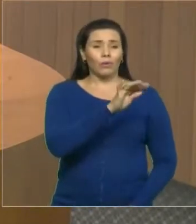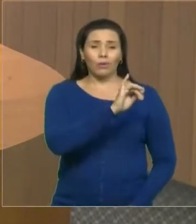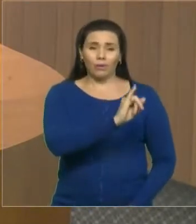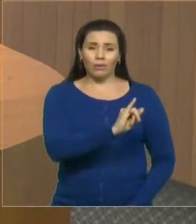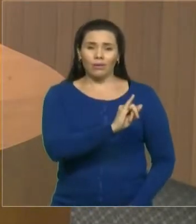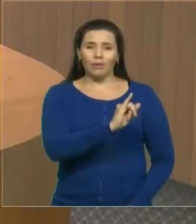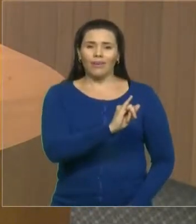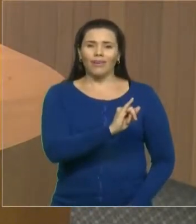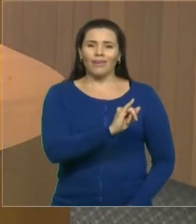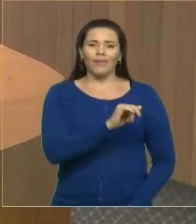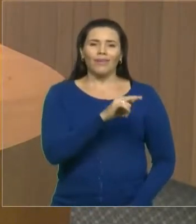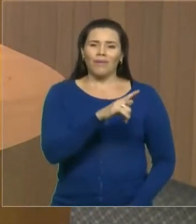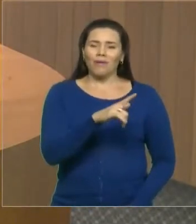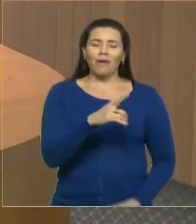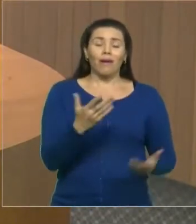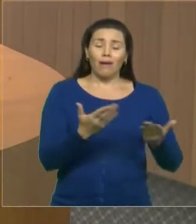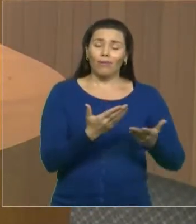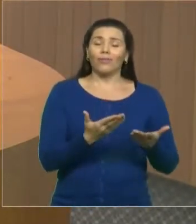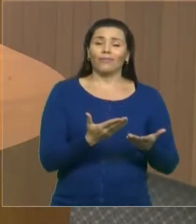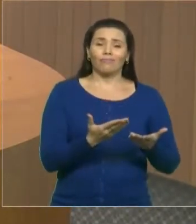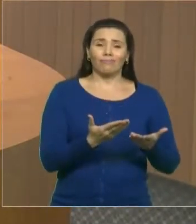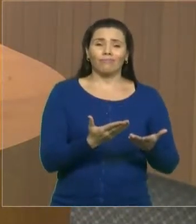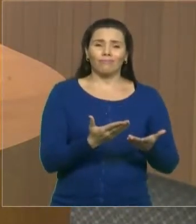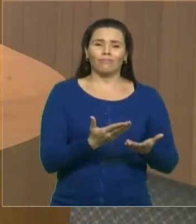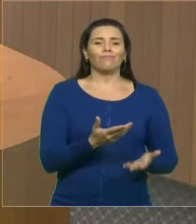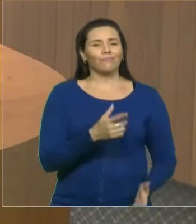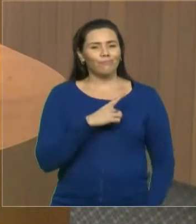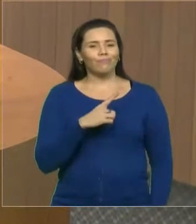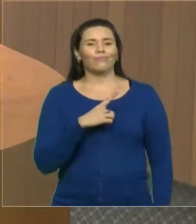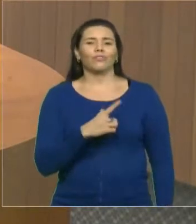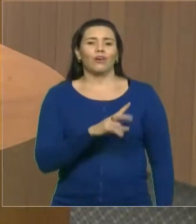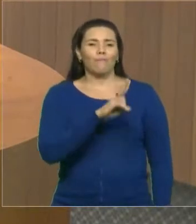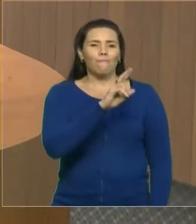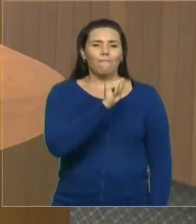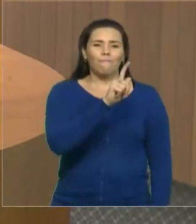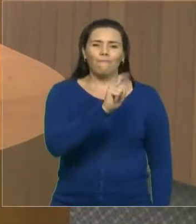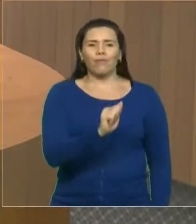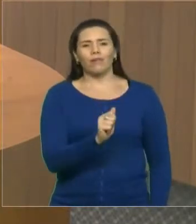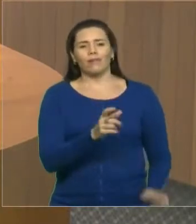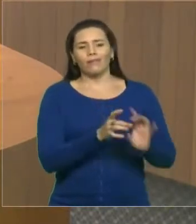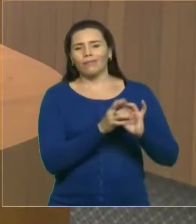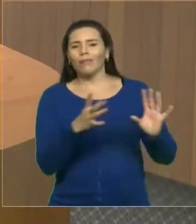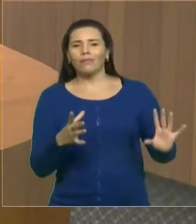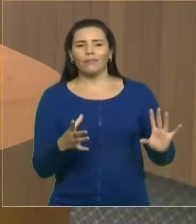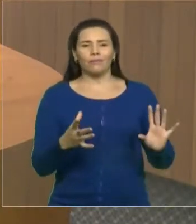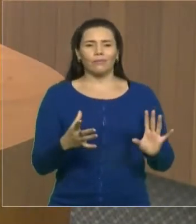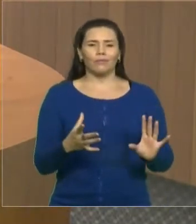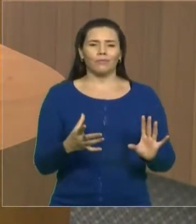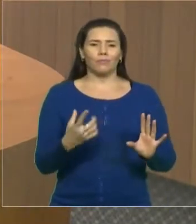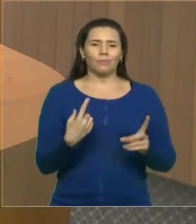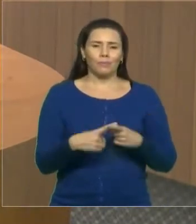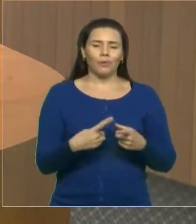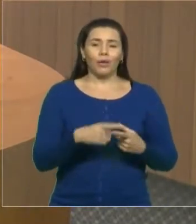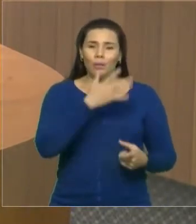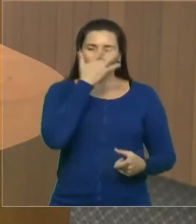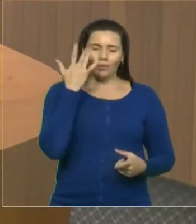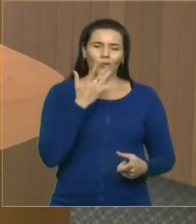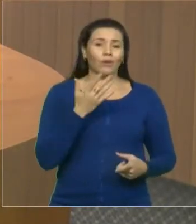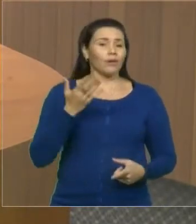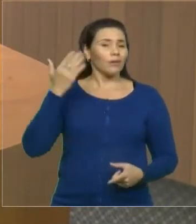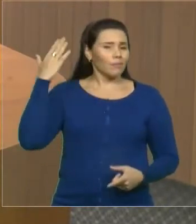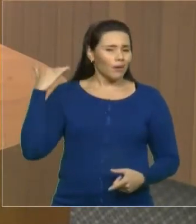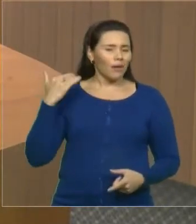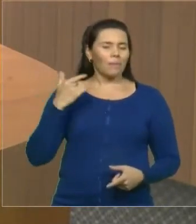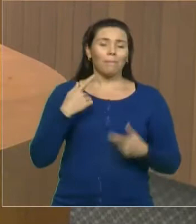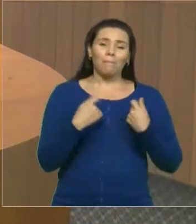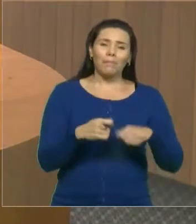outro problema do Brasil inteiro, vagas de leito em UTI. Então, quando você... Aí tem várias